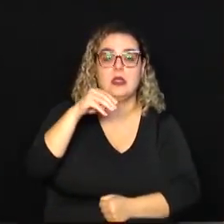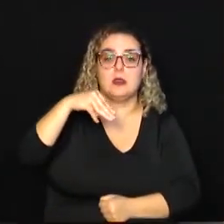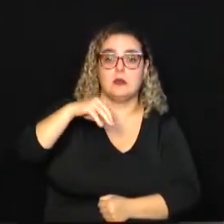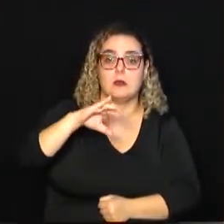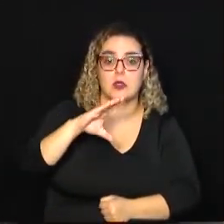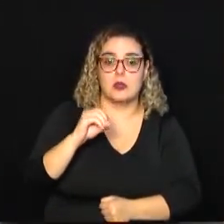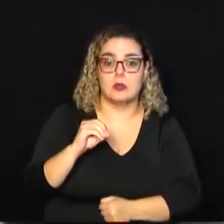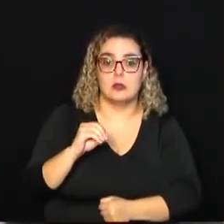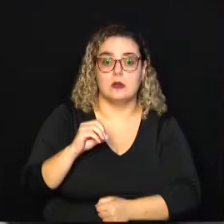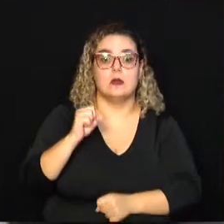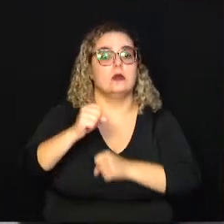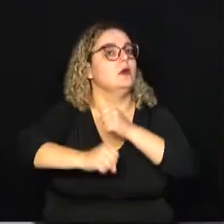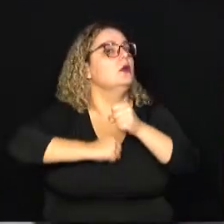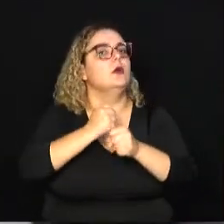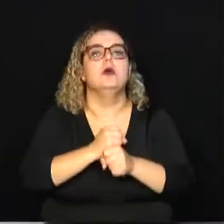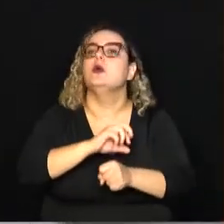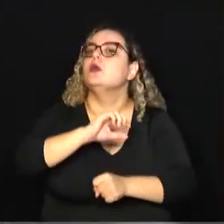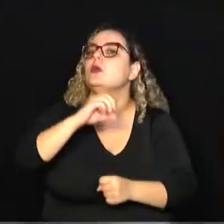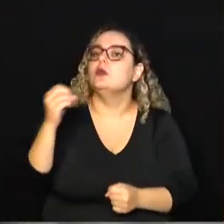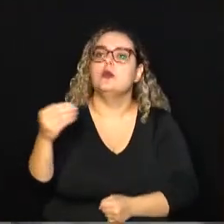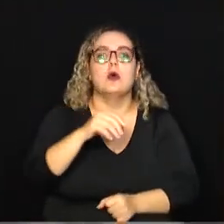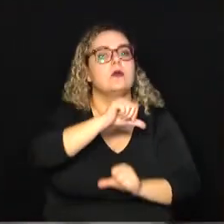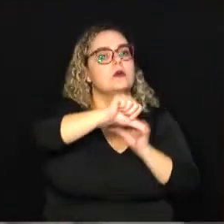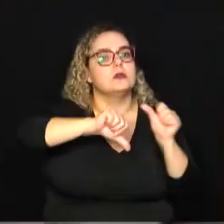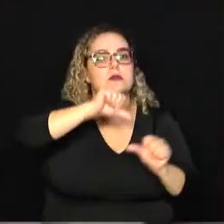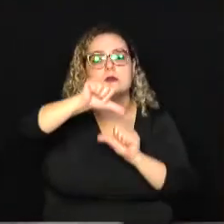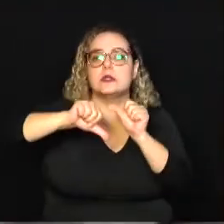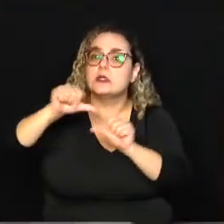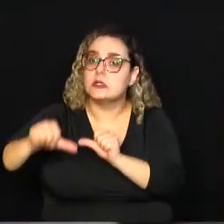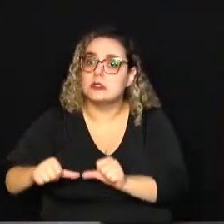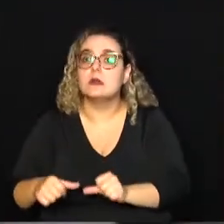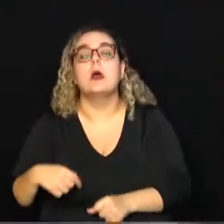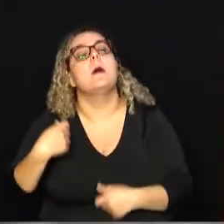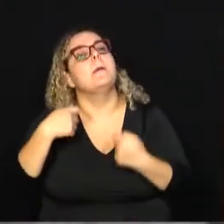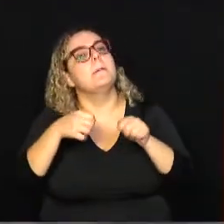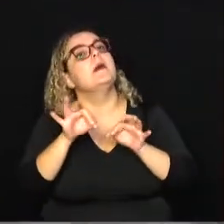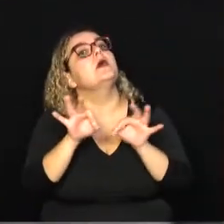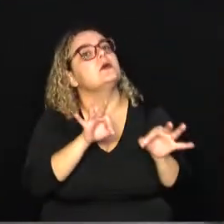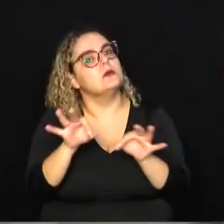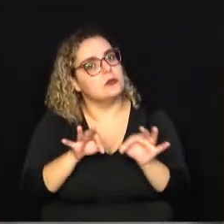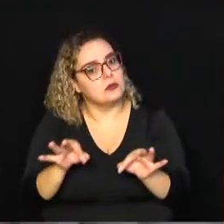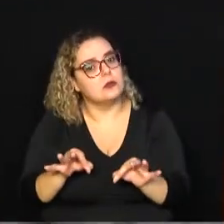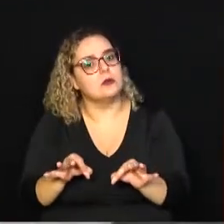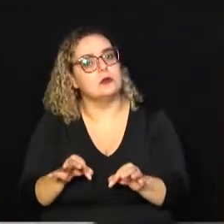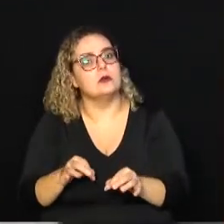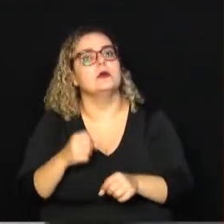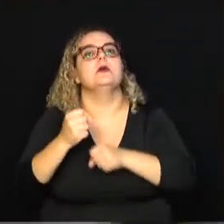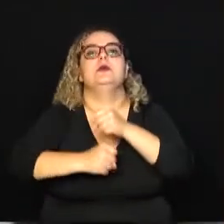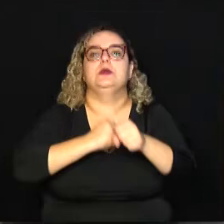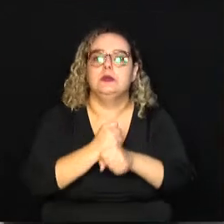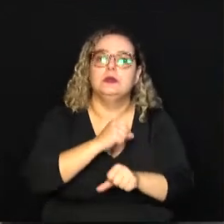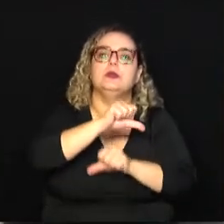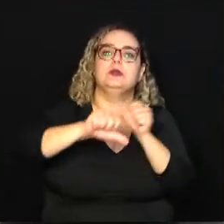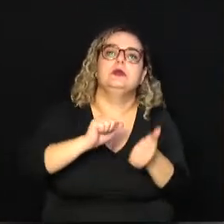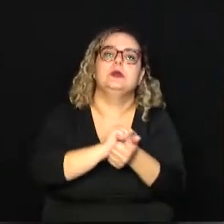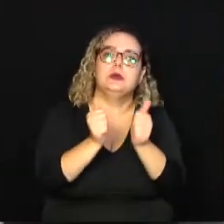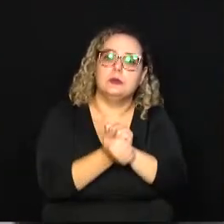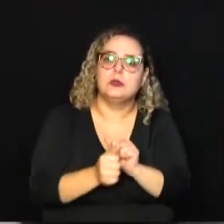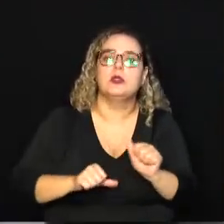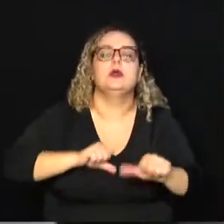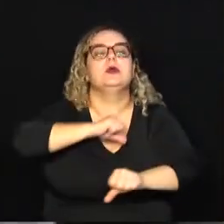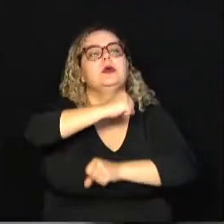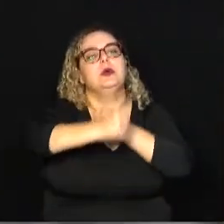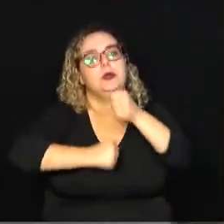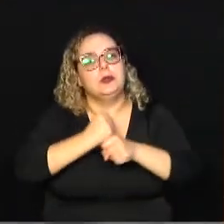ano com novas variantes do coronavírus. Nós temos que estar preparados para isso, né? Novas variantes circulando ano a ano e a gente tendo que revacinar contra o coronavírus todo